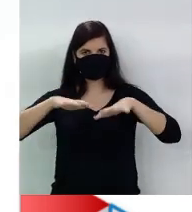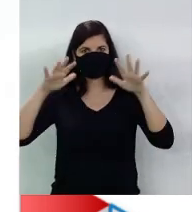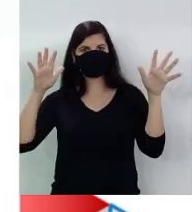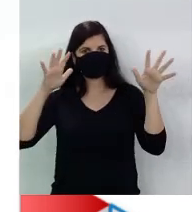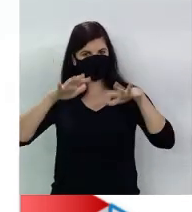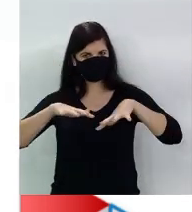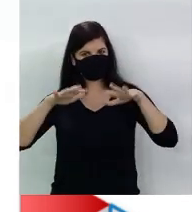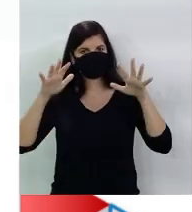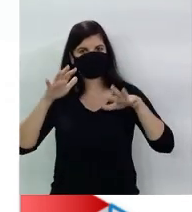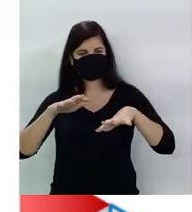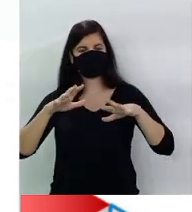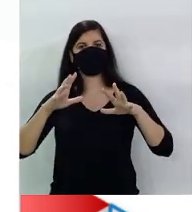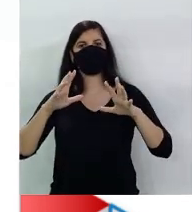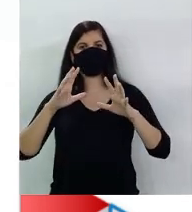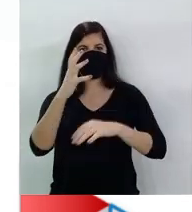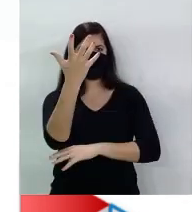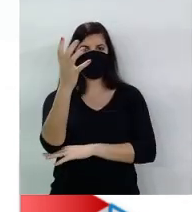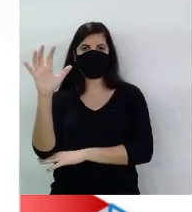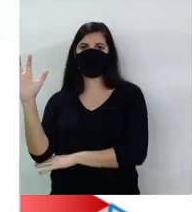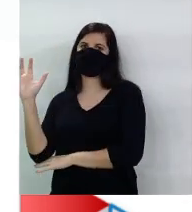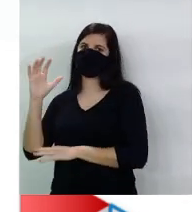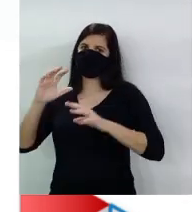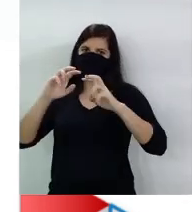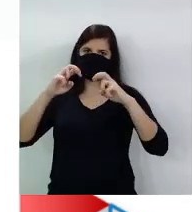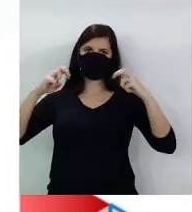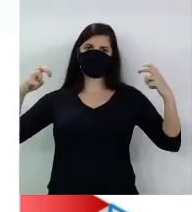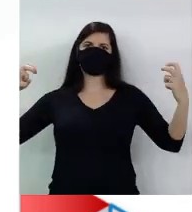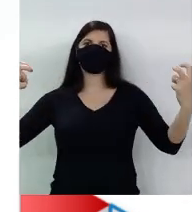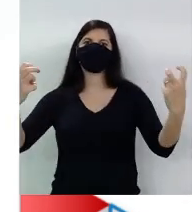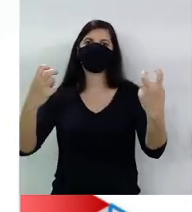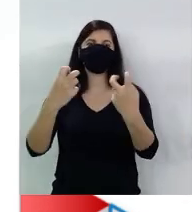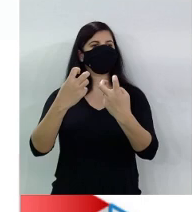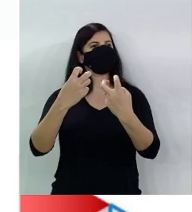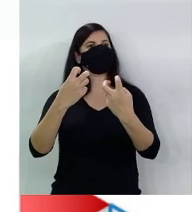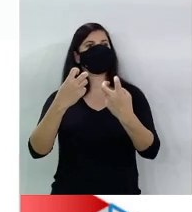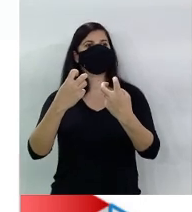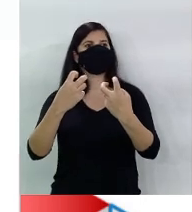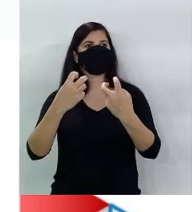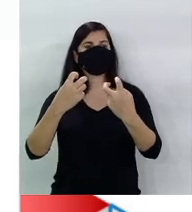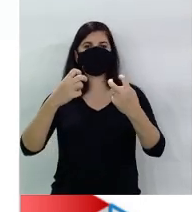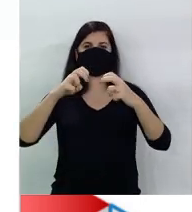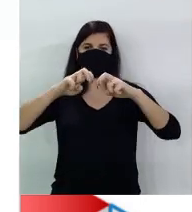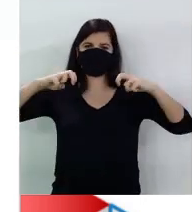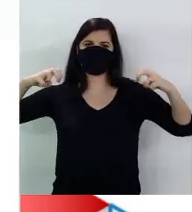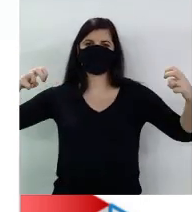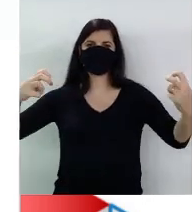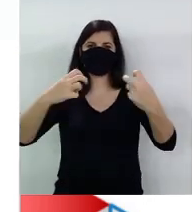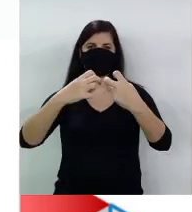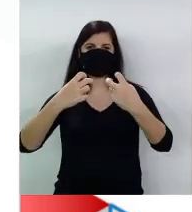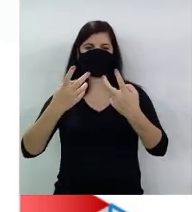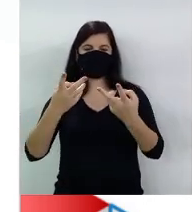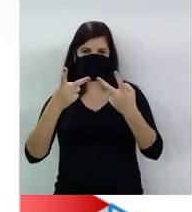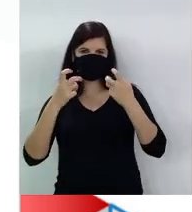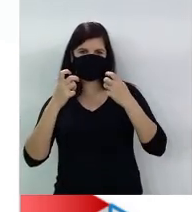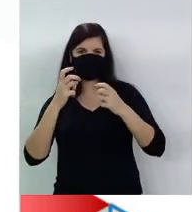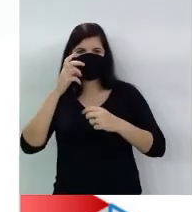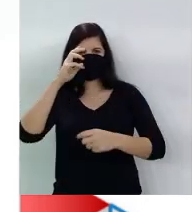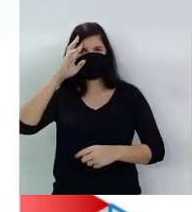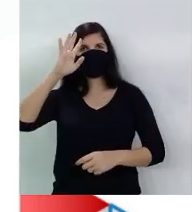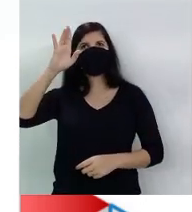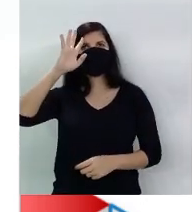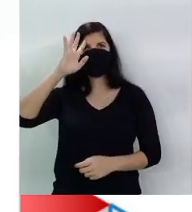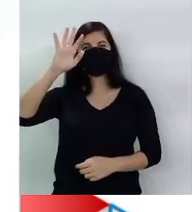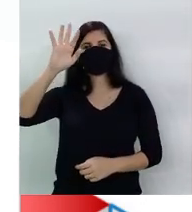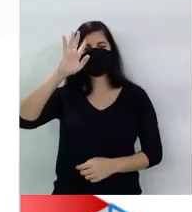religioso em torno da Jurema. Veja só aqui, quero que vocês olhem e